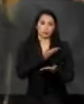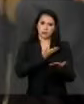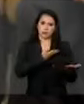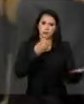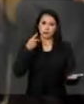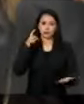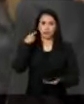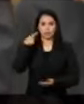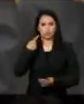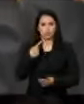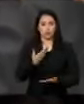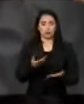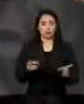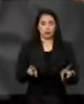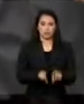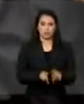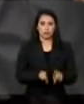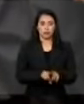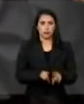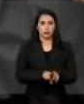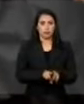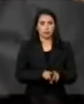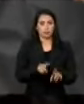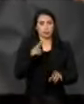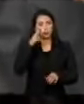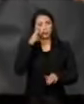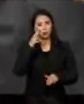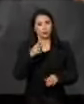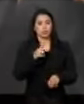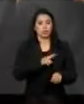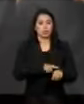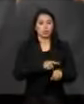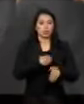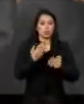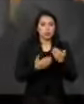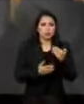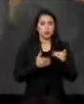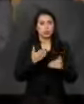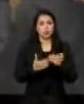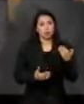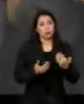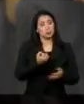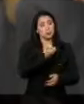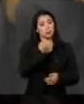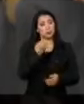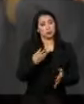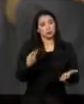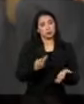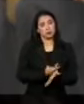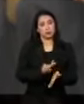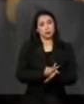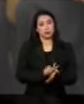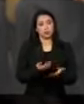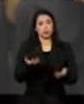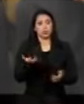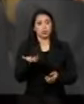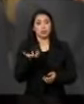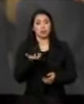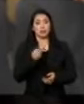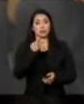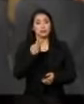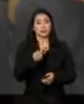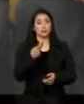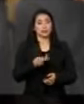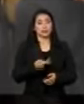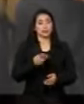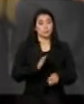advogados. Então, eu acho que também nesse aspecto a passagem do tempo vem nos beneficiar e eu gostaria até de desenvolver mais, mas existe algo mais